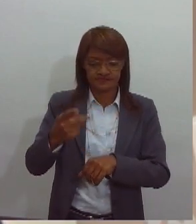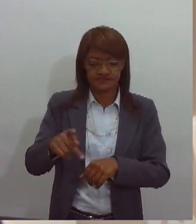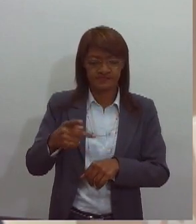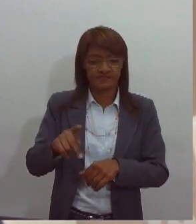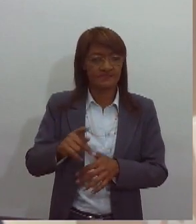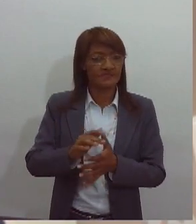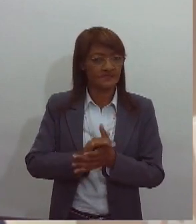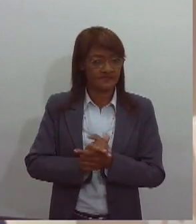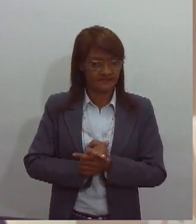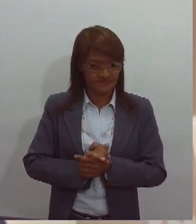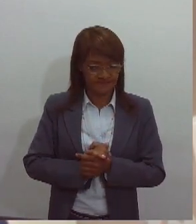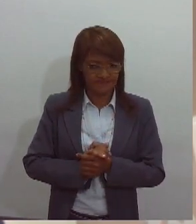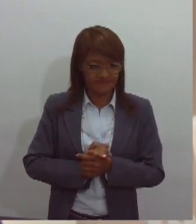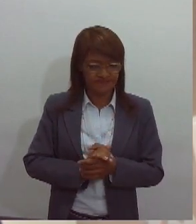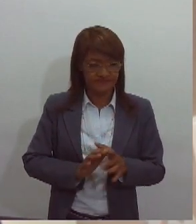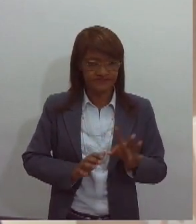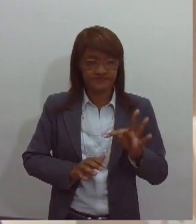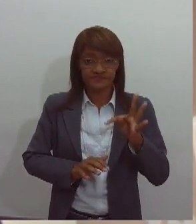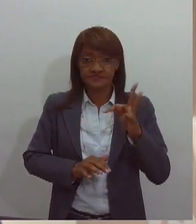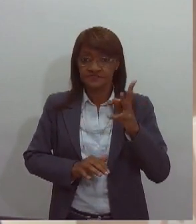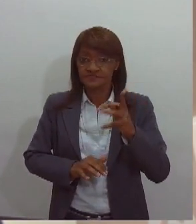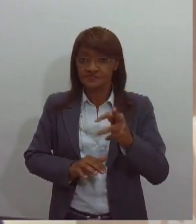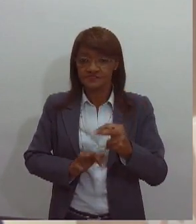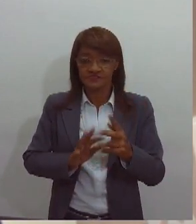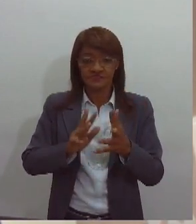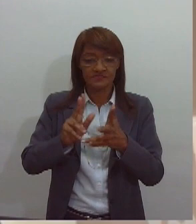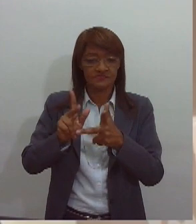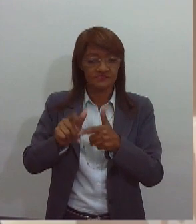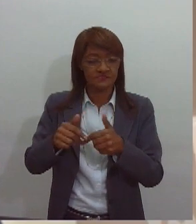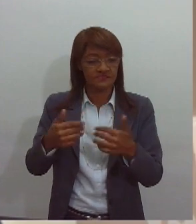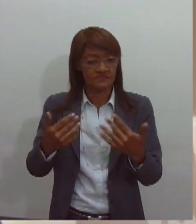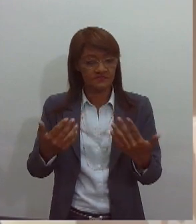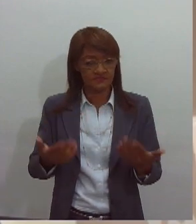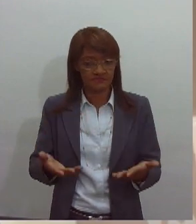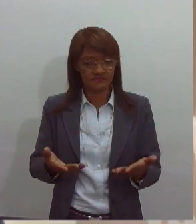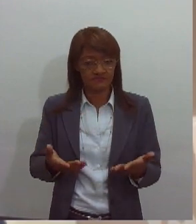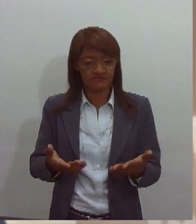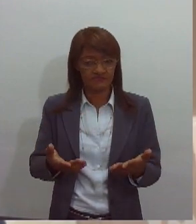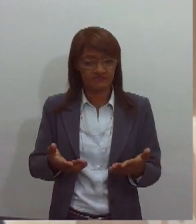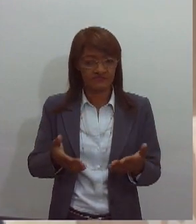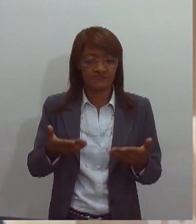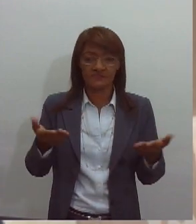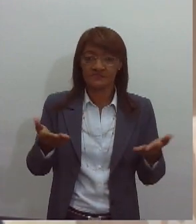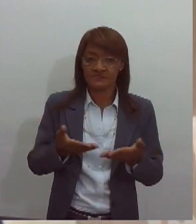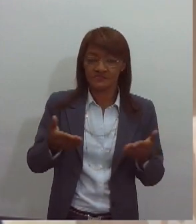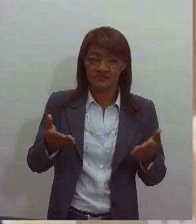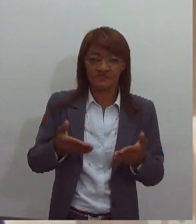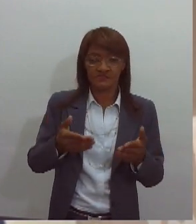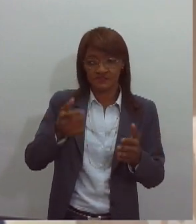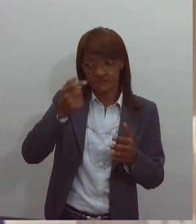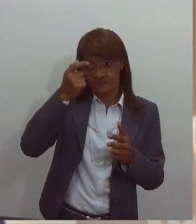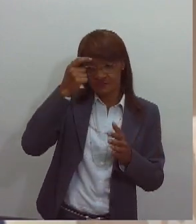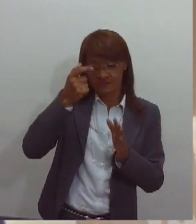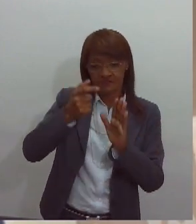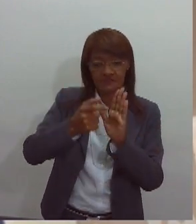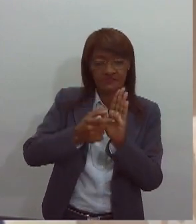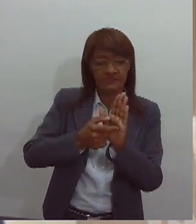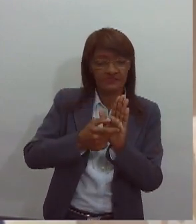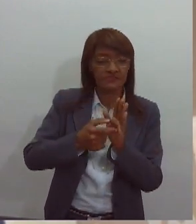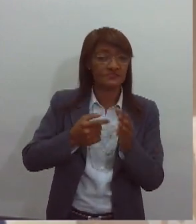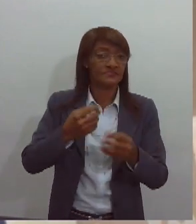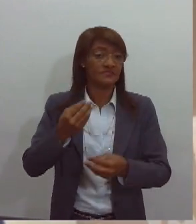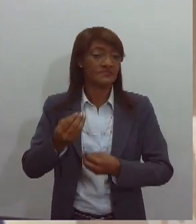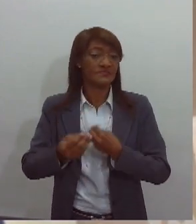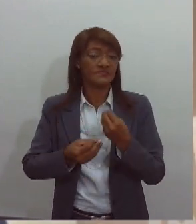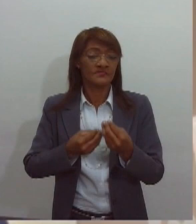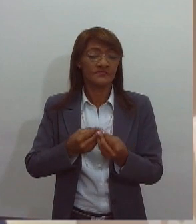a nível internacional. Como eu mesmo falei, o uso da inteligência artificial em serviços públicos. Como é que a gente vai fazer o cidadão